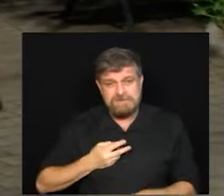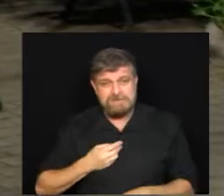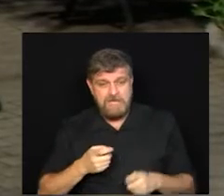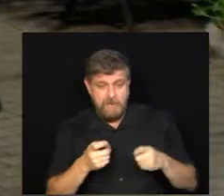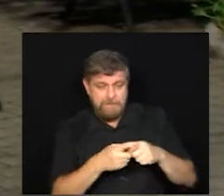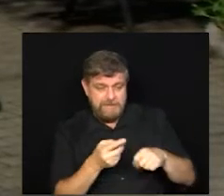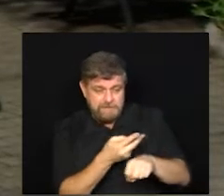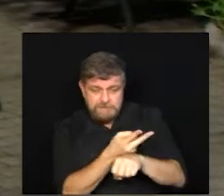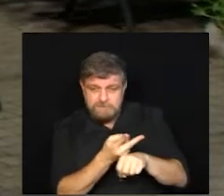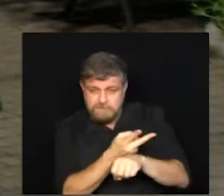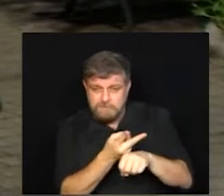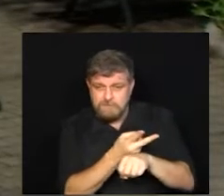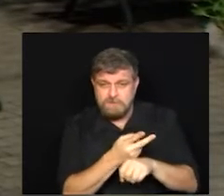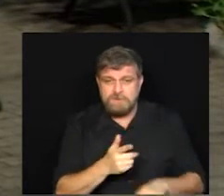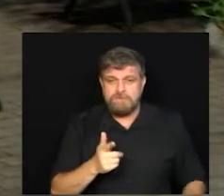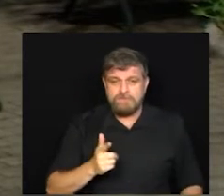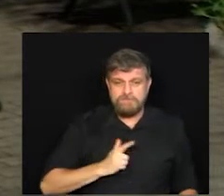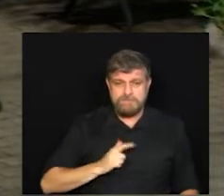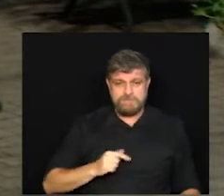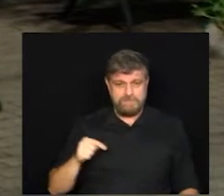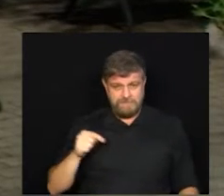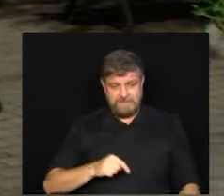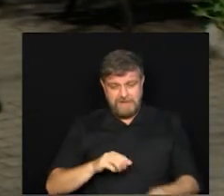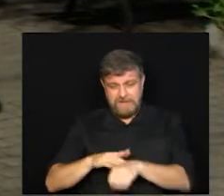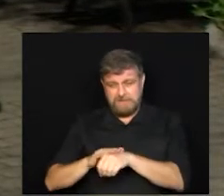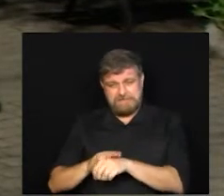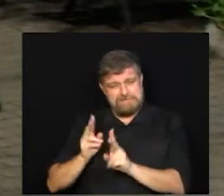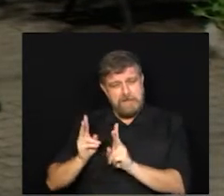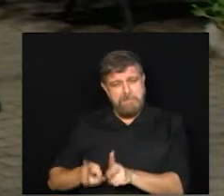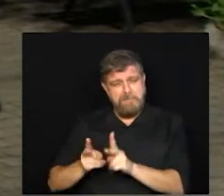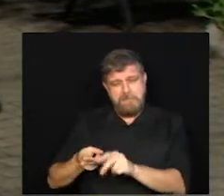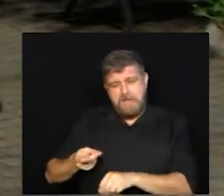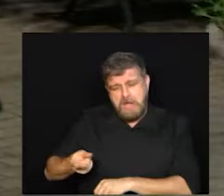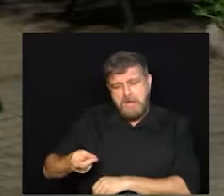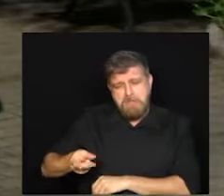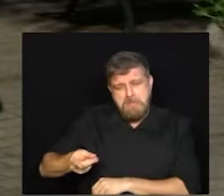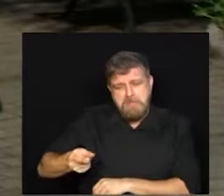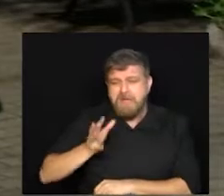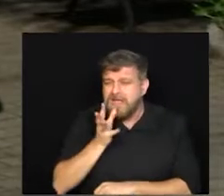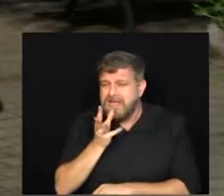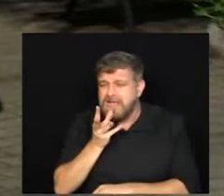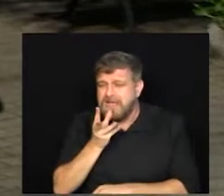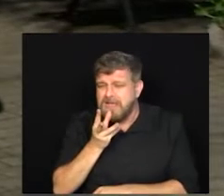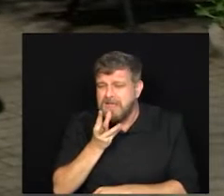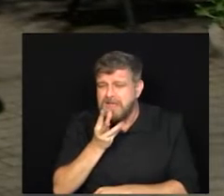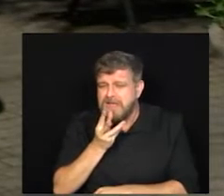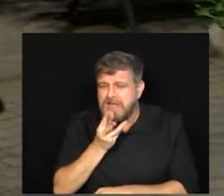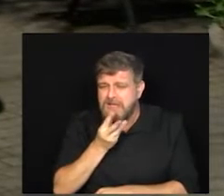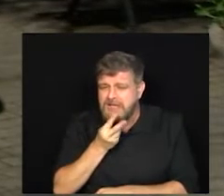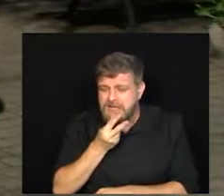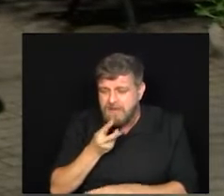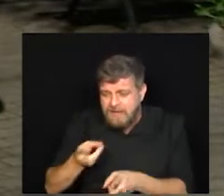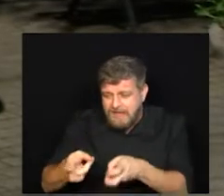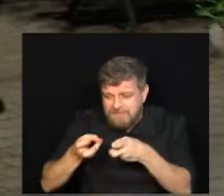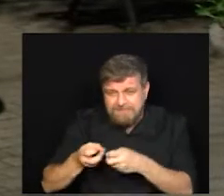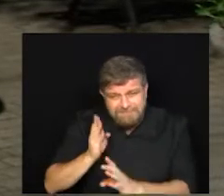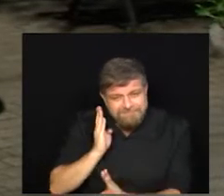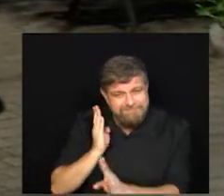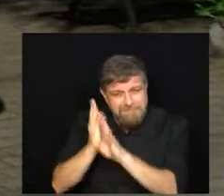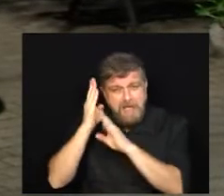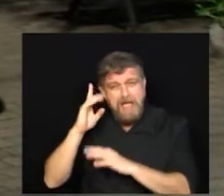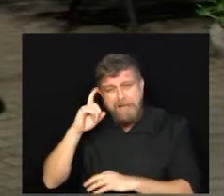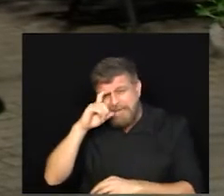médico. As leucemias crônicas, habitualmente, elas não causam sintomas. E por isso, mais a dificuldade do seu